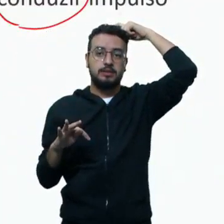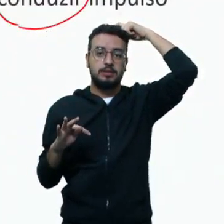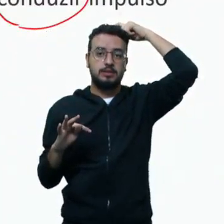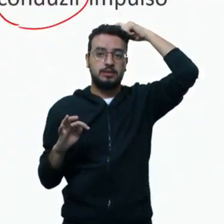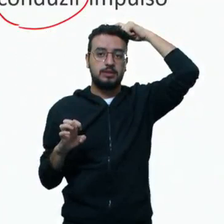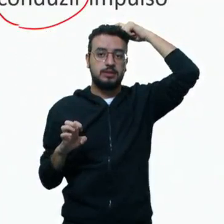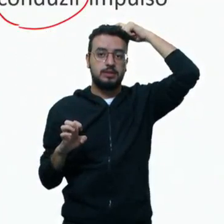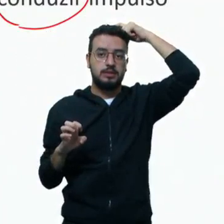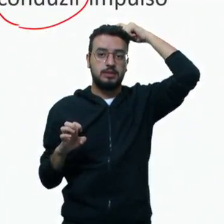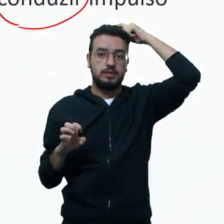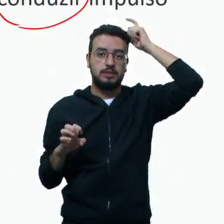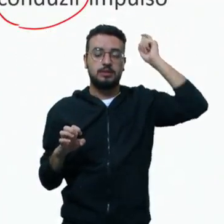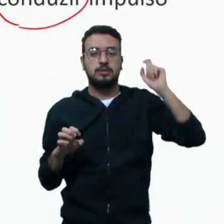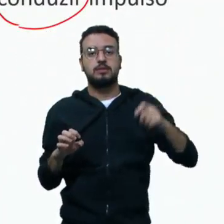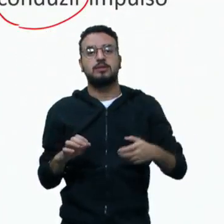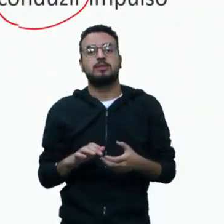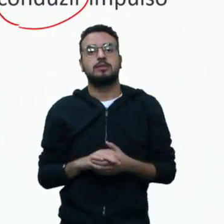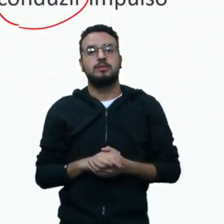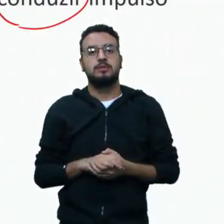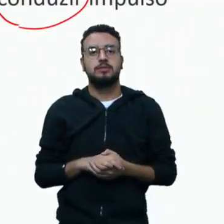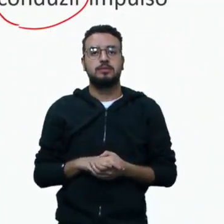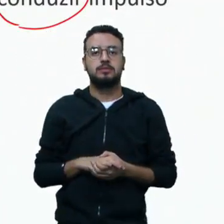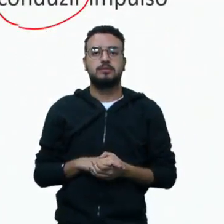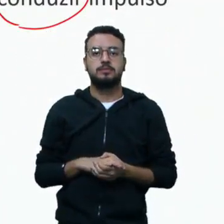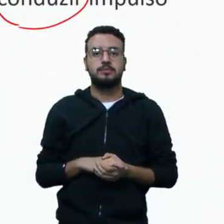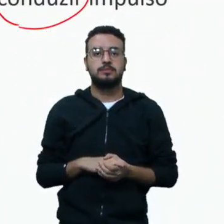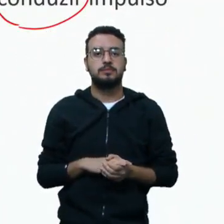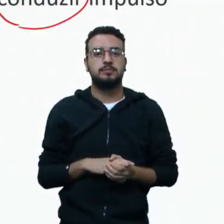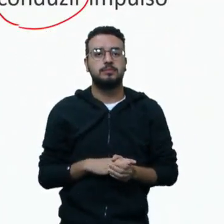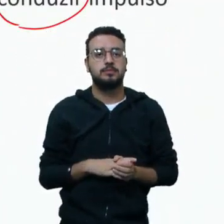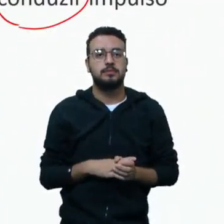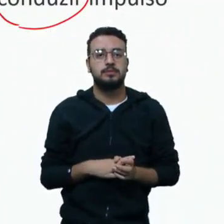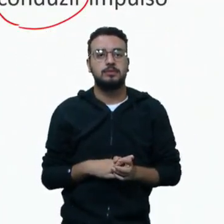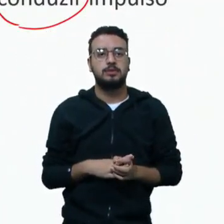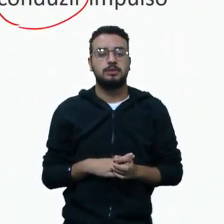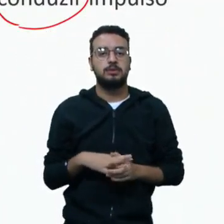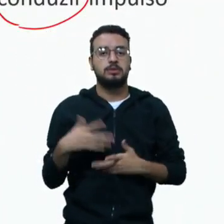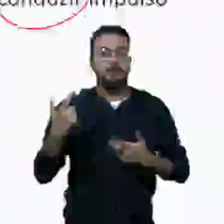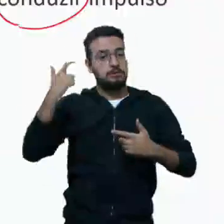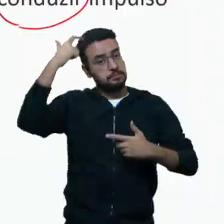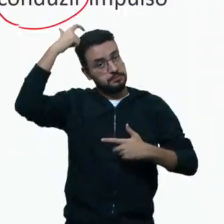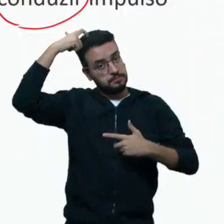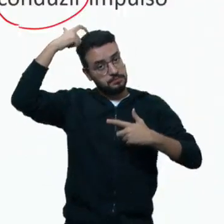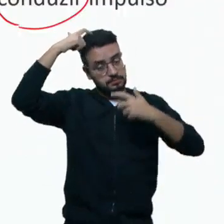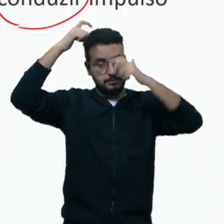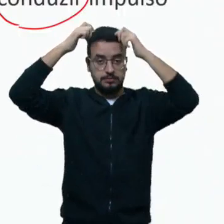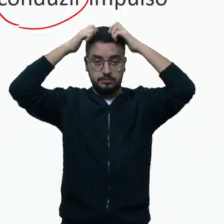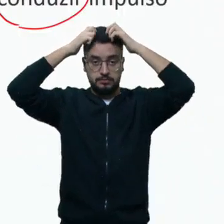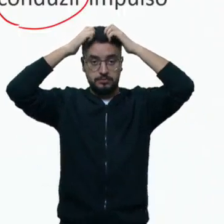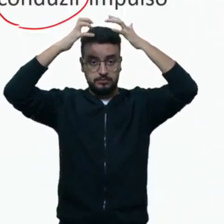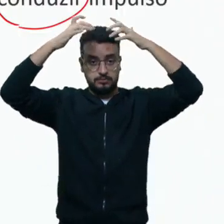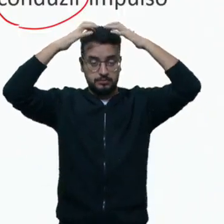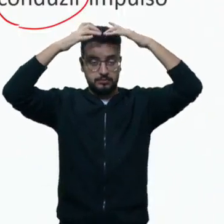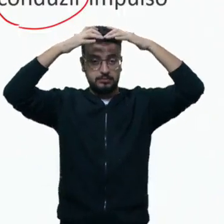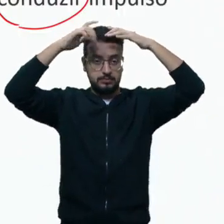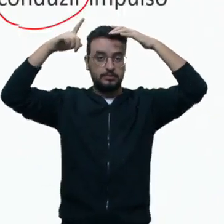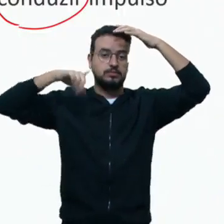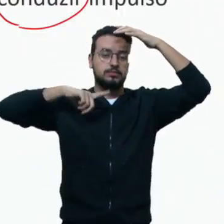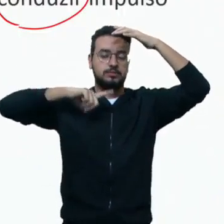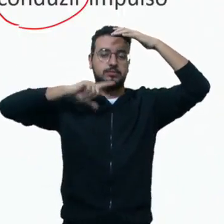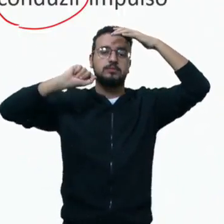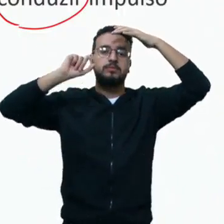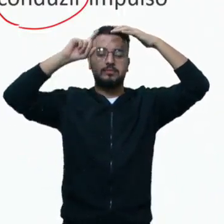região estimulada até os centros nervosos, como você pode ver. Destes centros, partem impulsos em